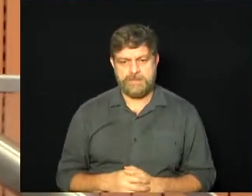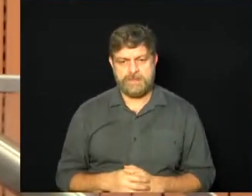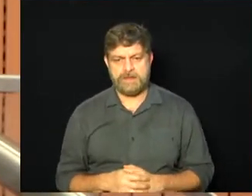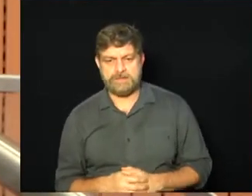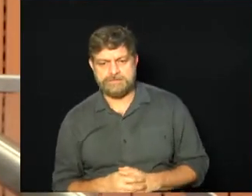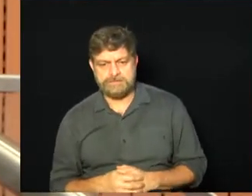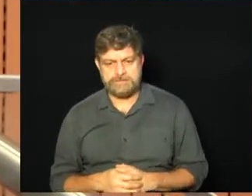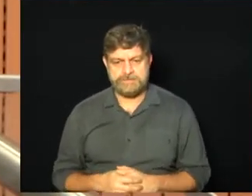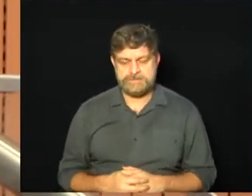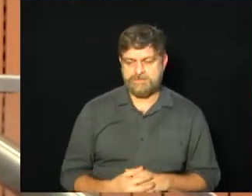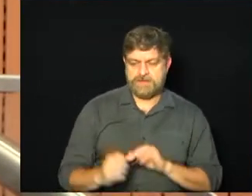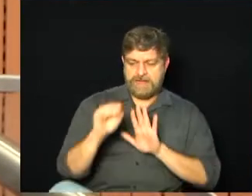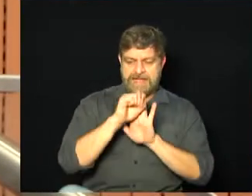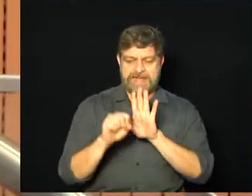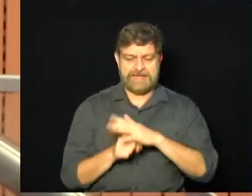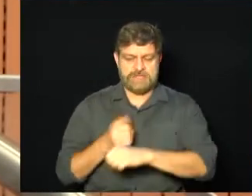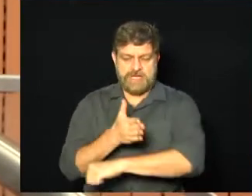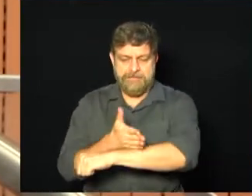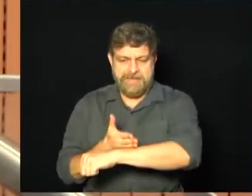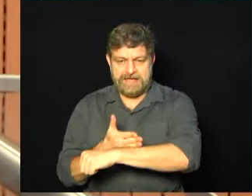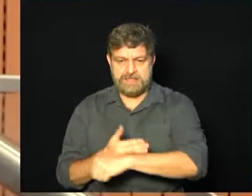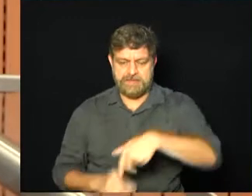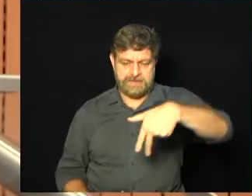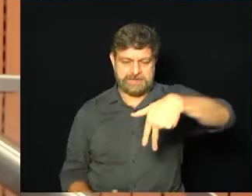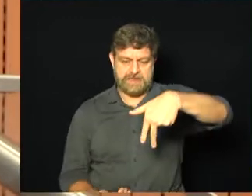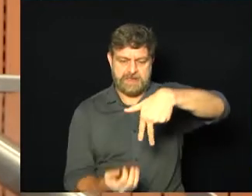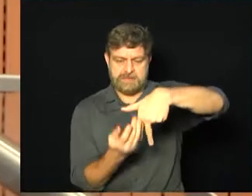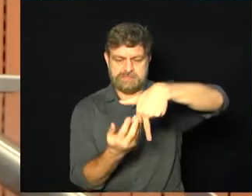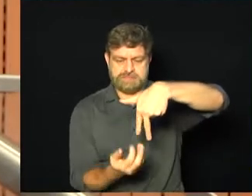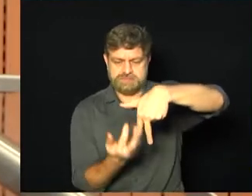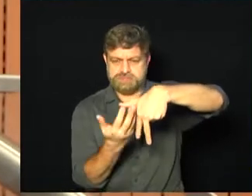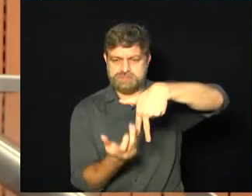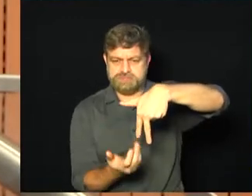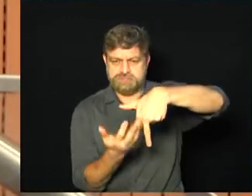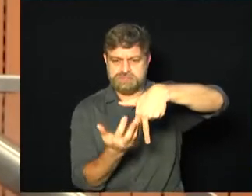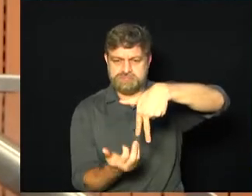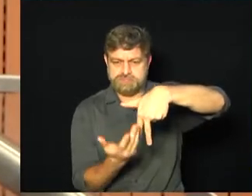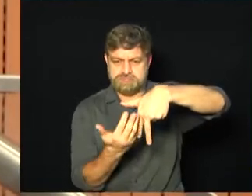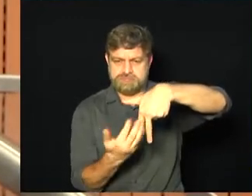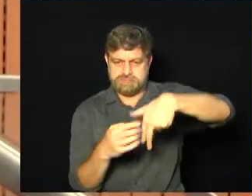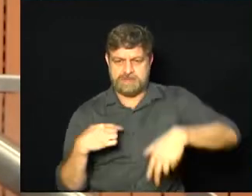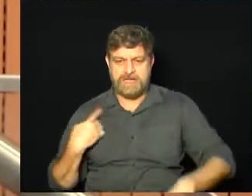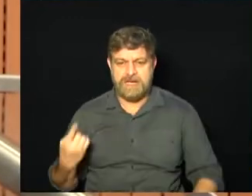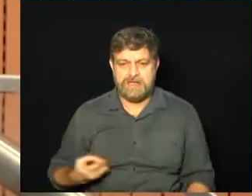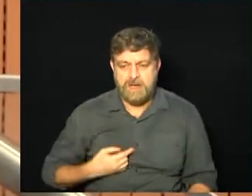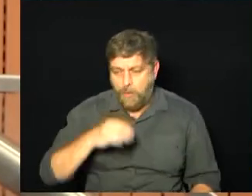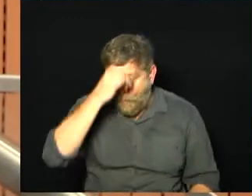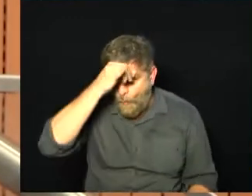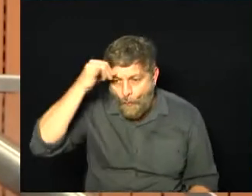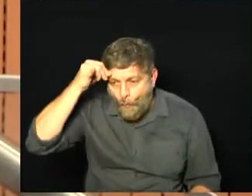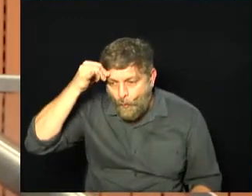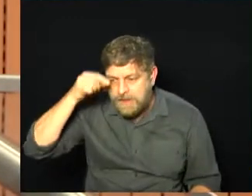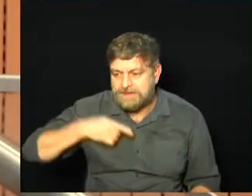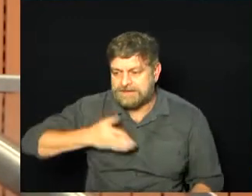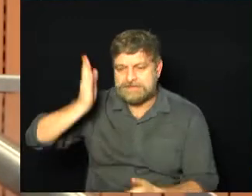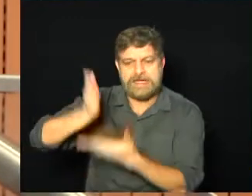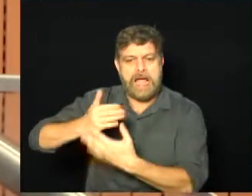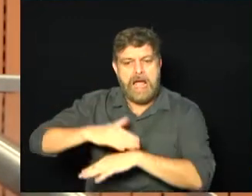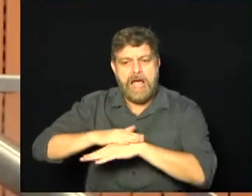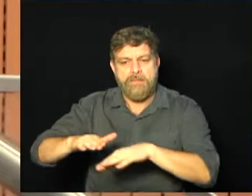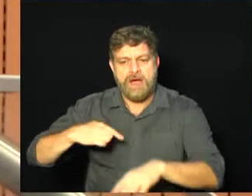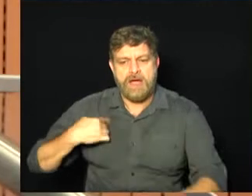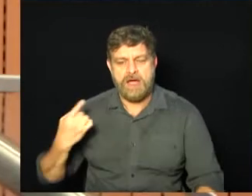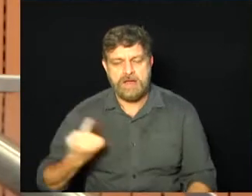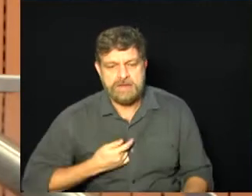da Idade Média, né, que se matava a pessoa queimada. No caso aqui, nós queimamos a ignorância, nós estamos fazendo um ato de fé,